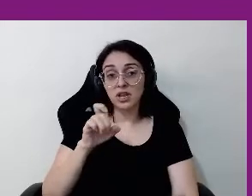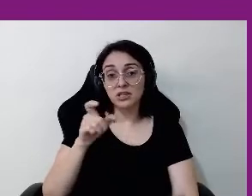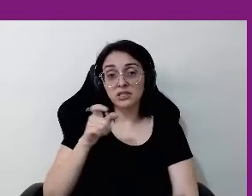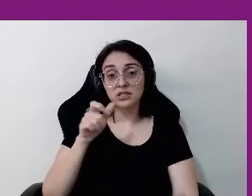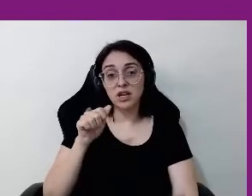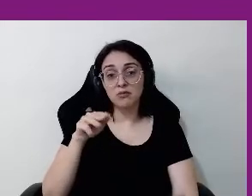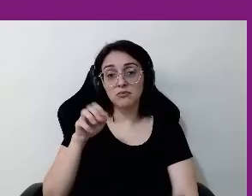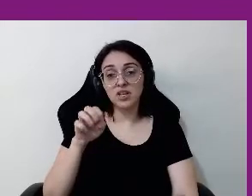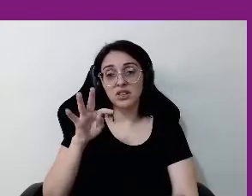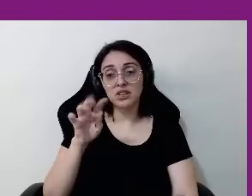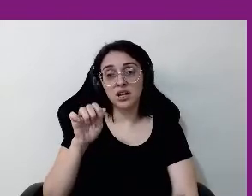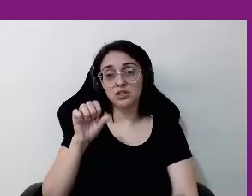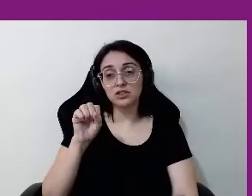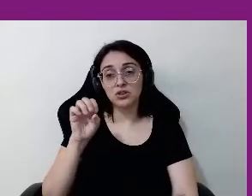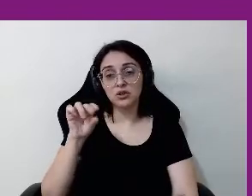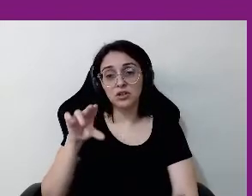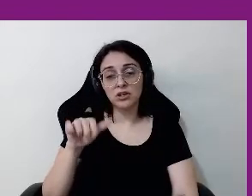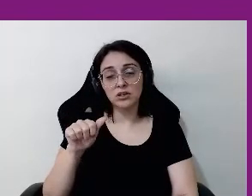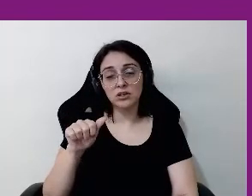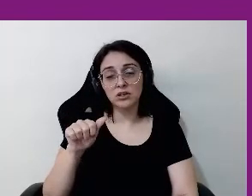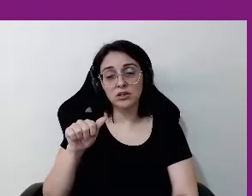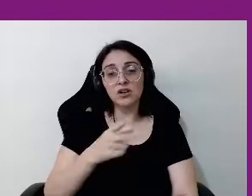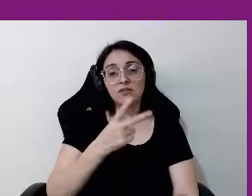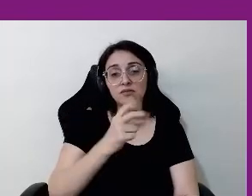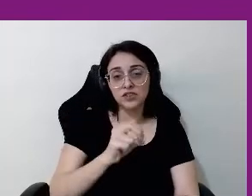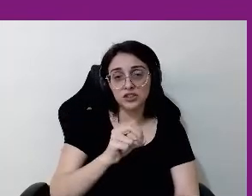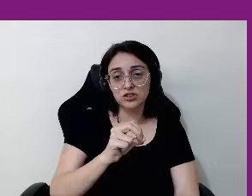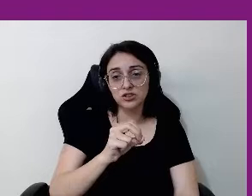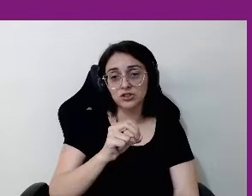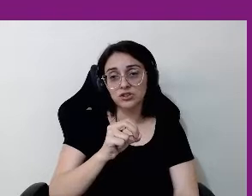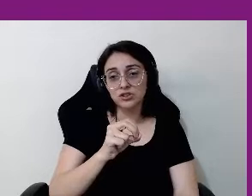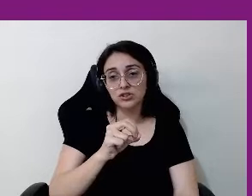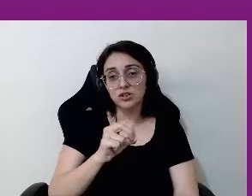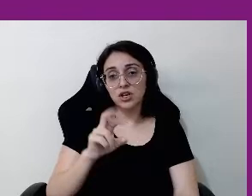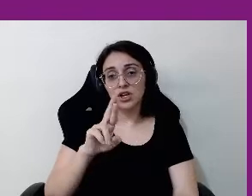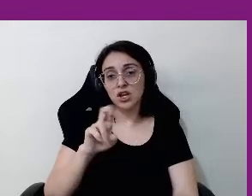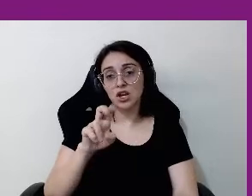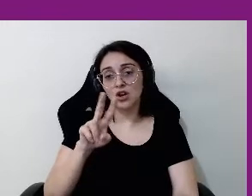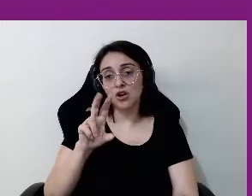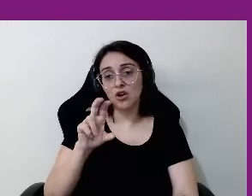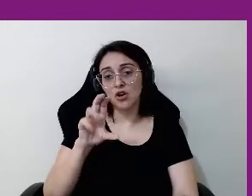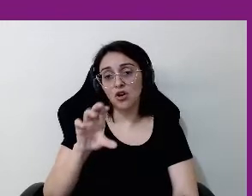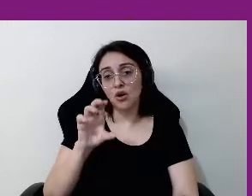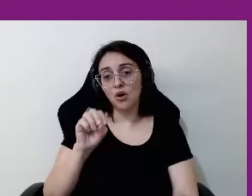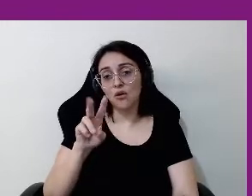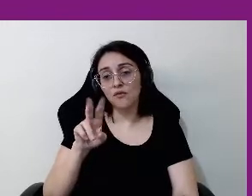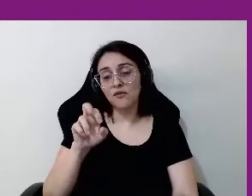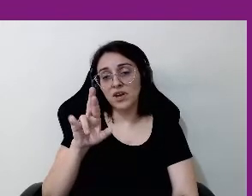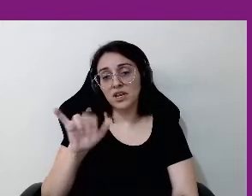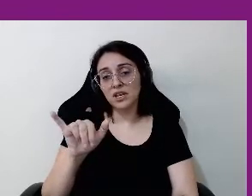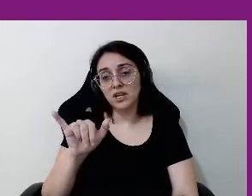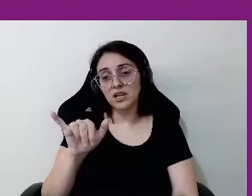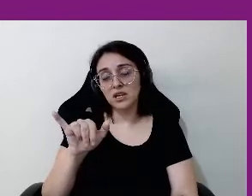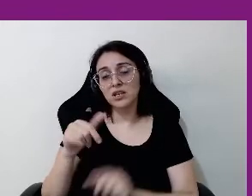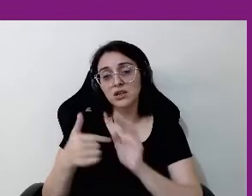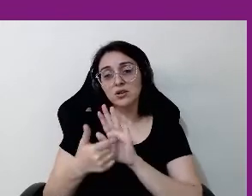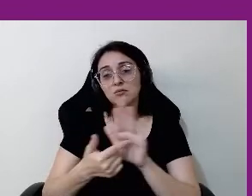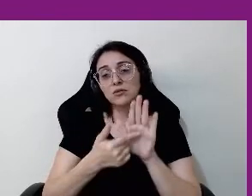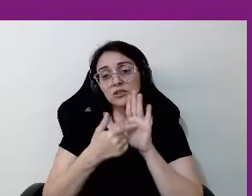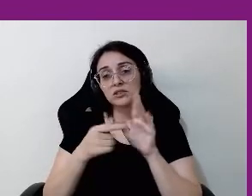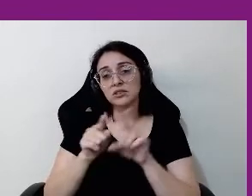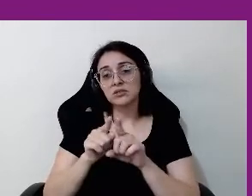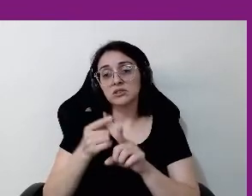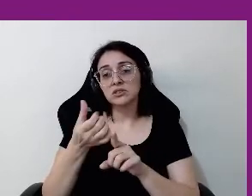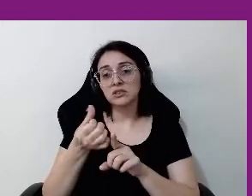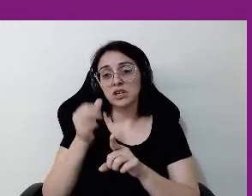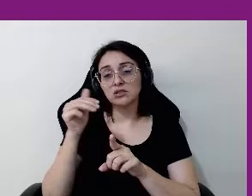estudo do Jesus Vilar com 20 de dexa, e o recovery na COVID-19 mostrando que